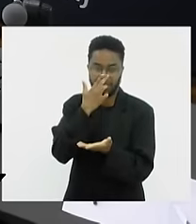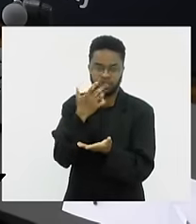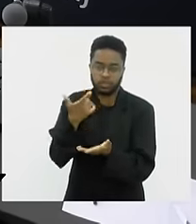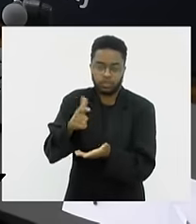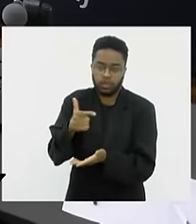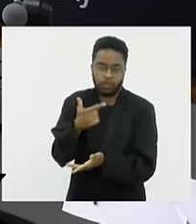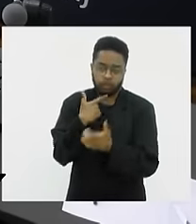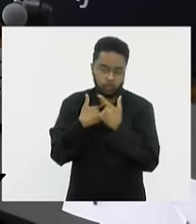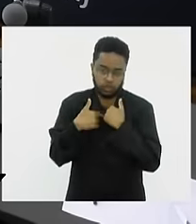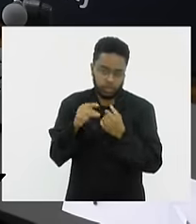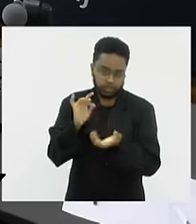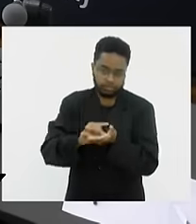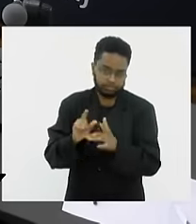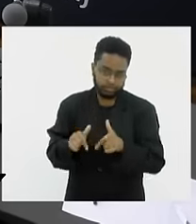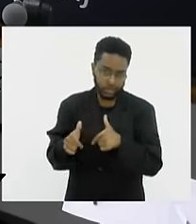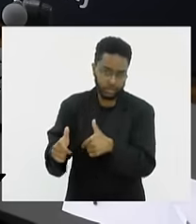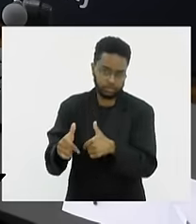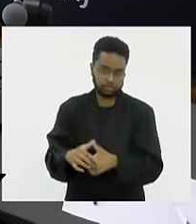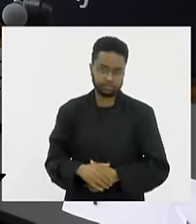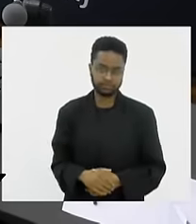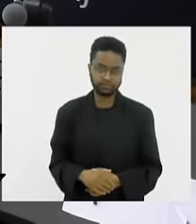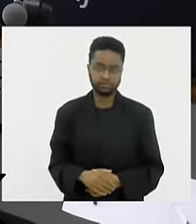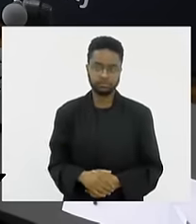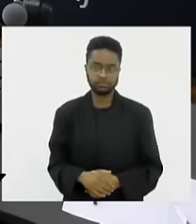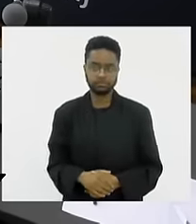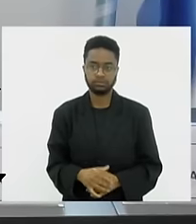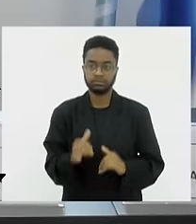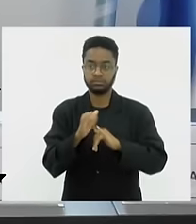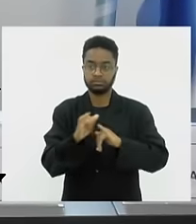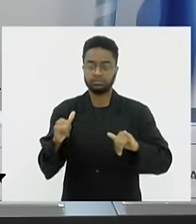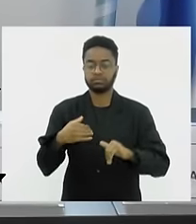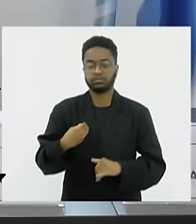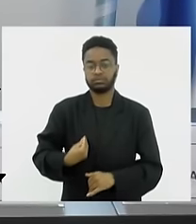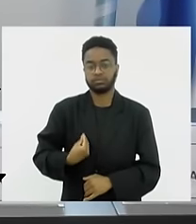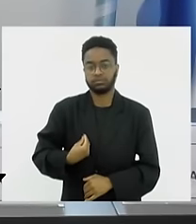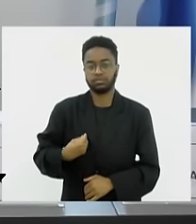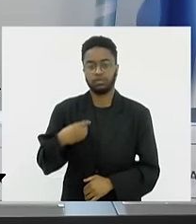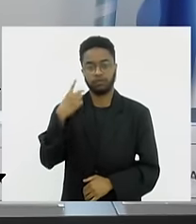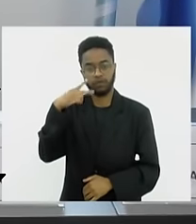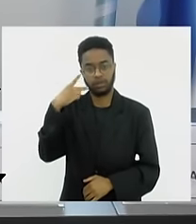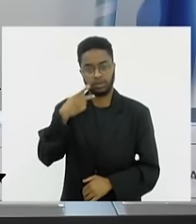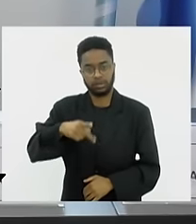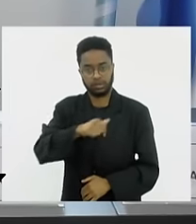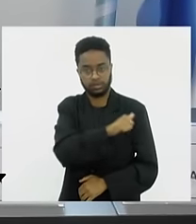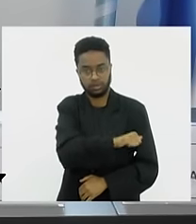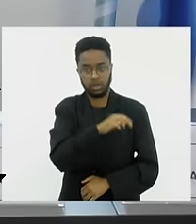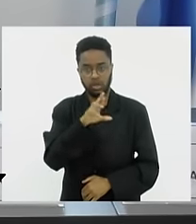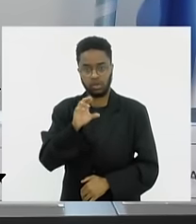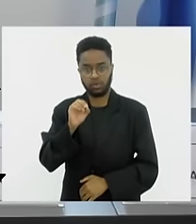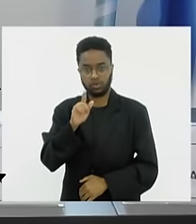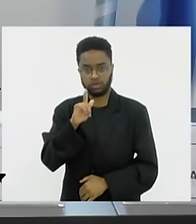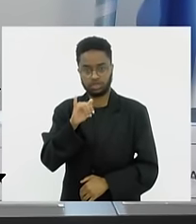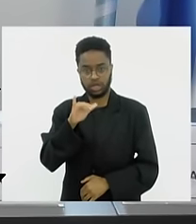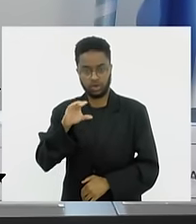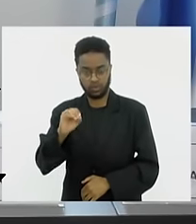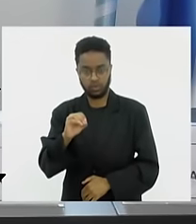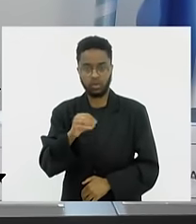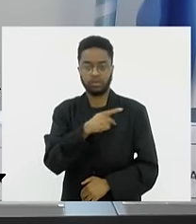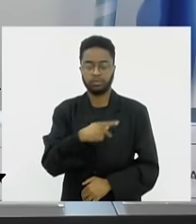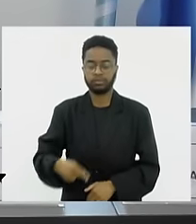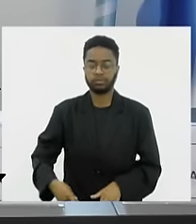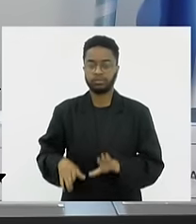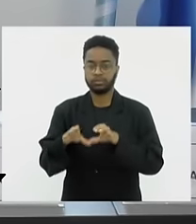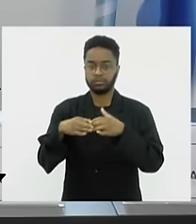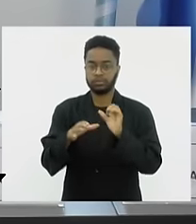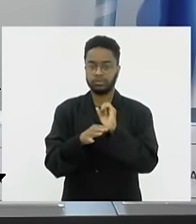vontade, realmente, de fazer o que tem que ser feito. Anunciar a presença do vereador da cidade do Rio de Janeiro, vereador Rogério Amorim, presidente da Comissão de Segurança da